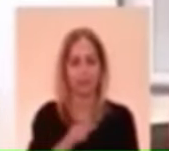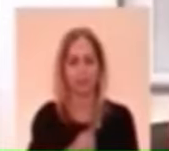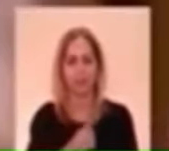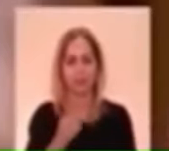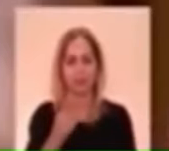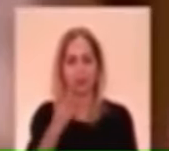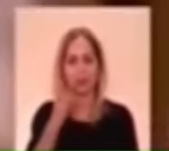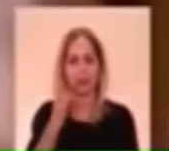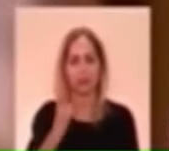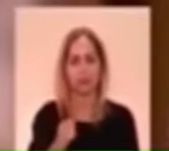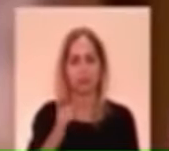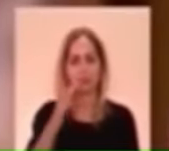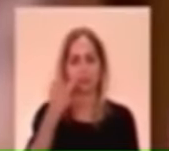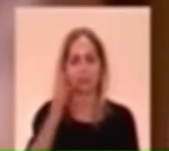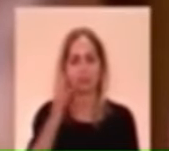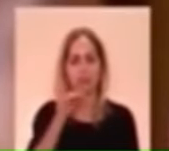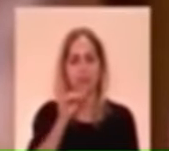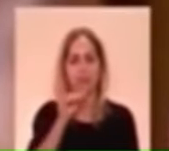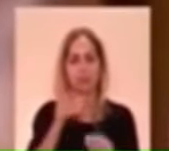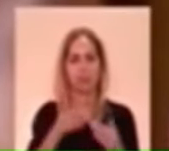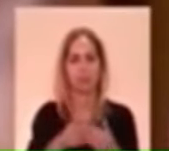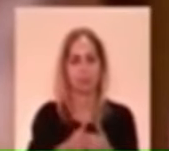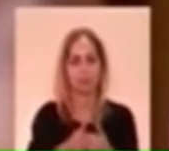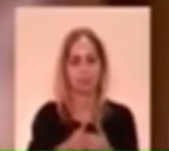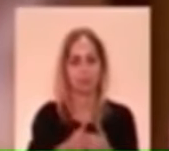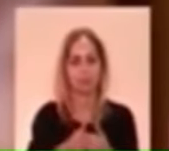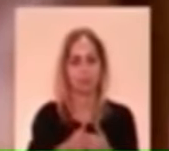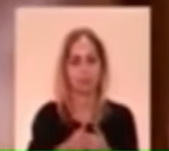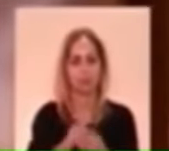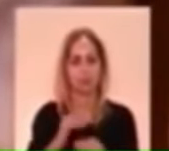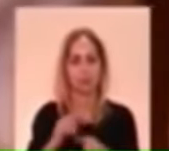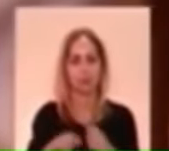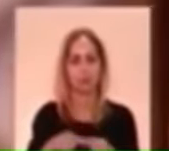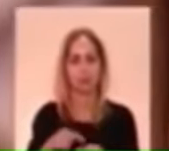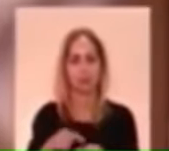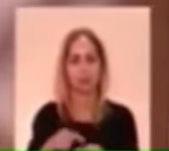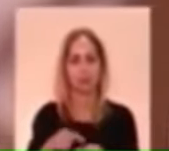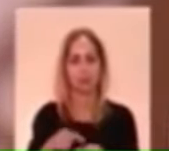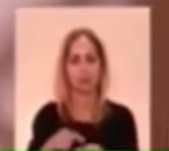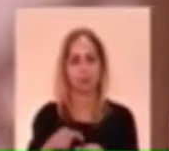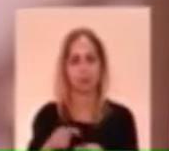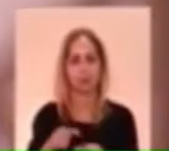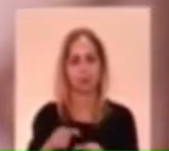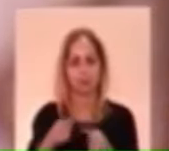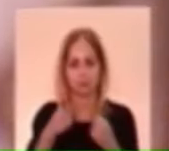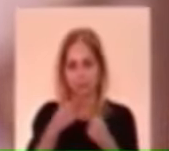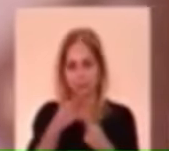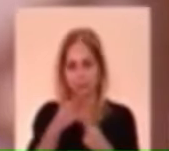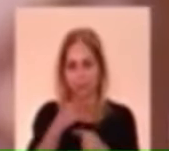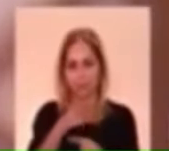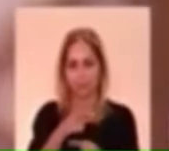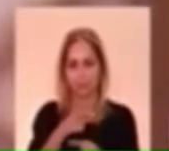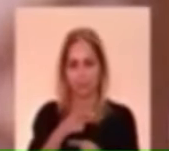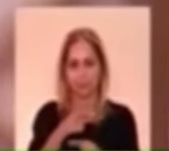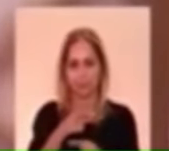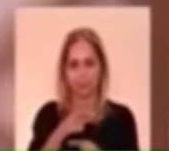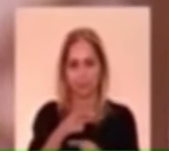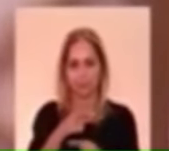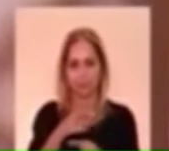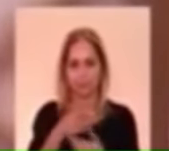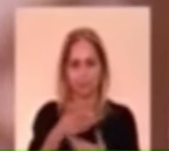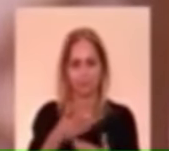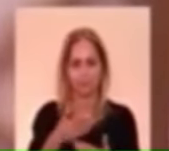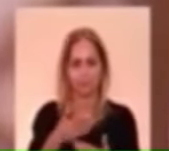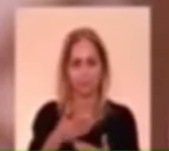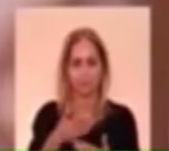ao centro de estudos Judiciários de acordo com essa lei só poderia ingressar na carreira de Juiz